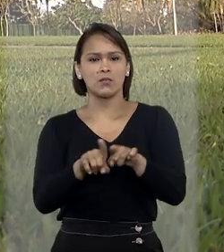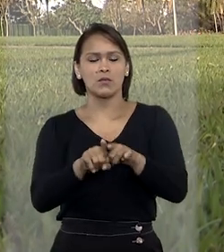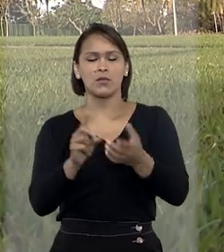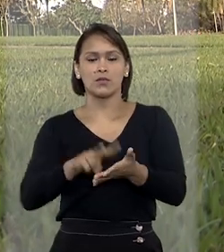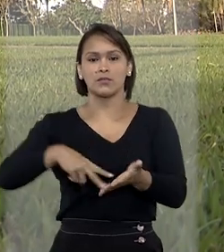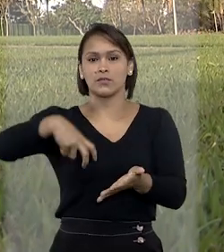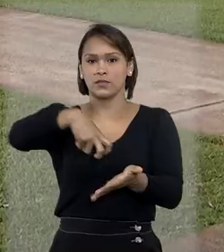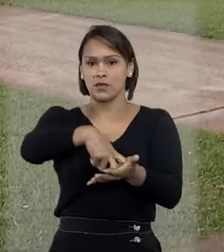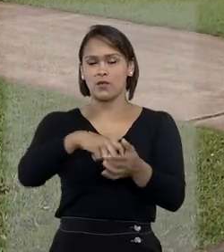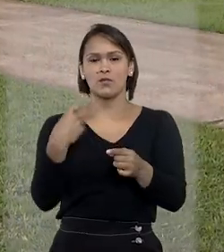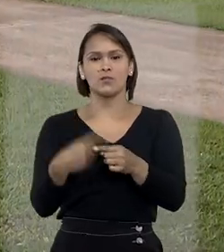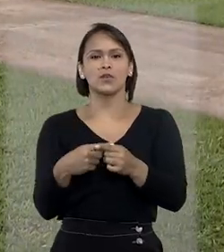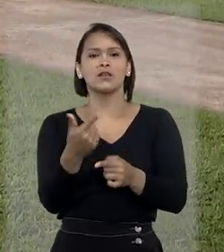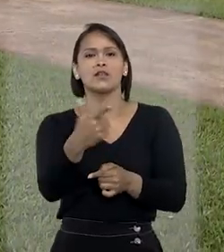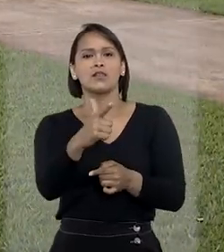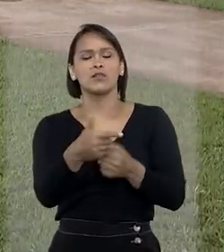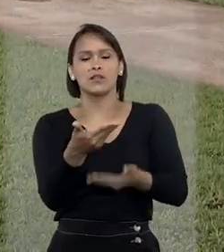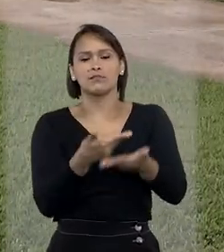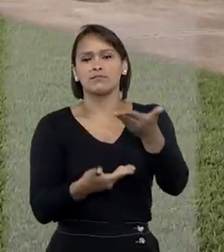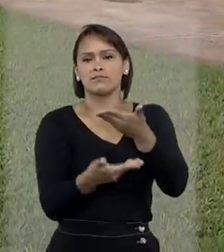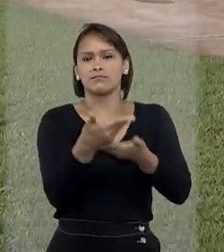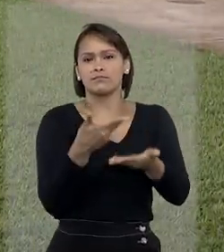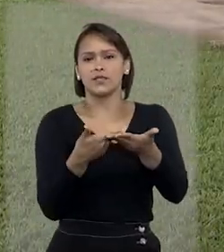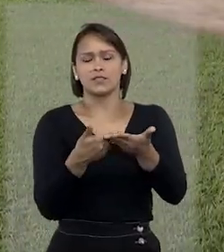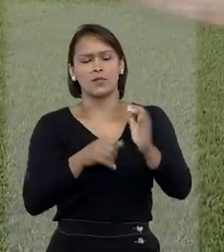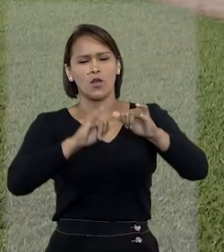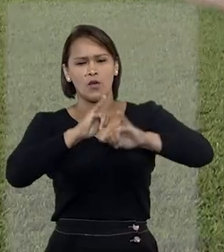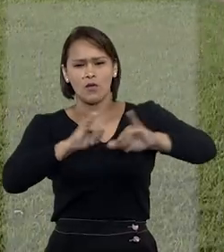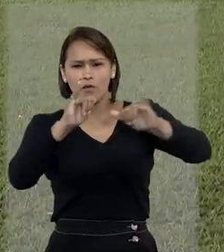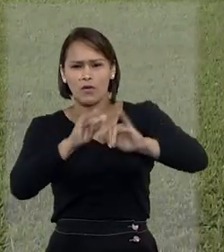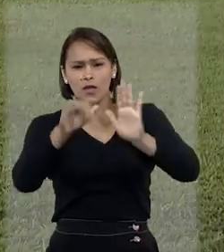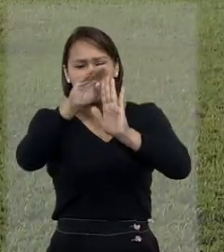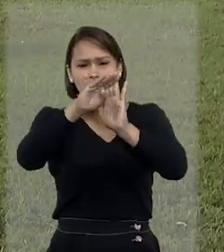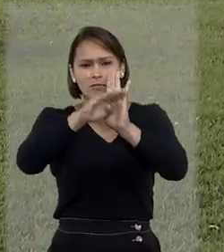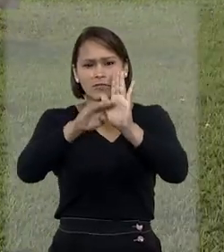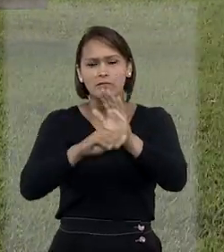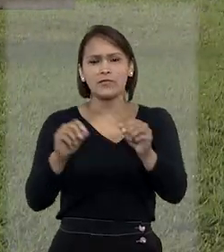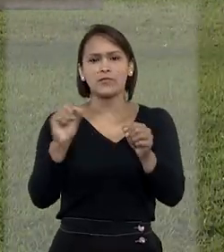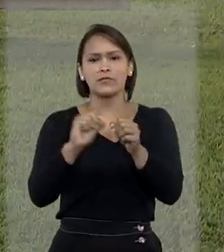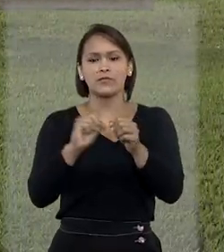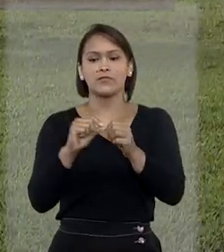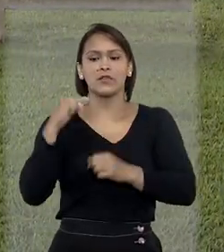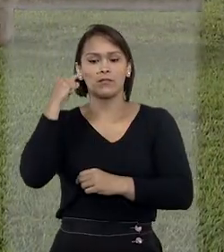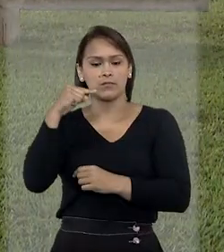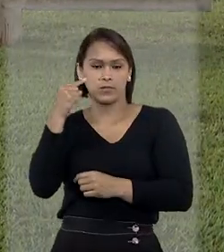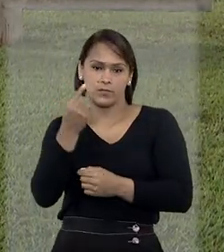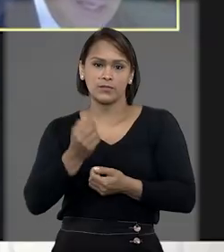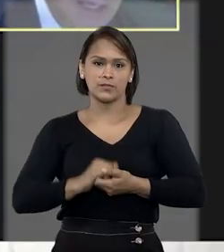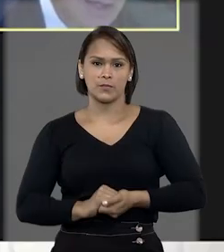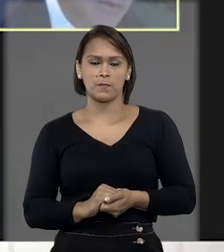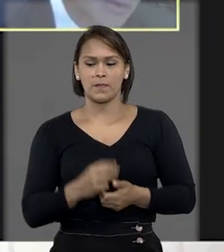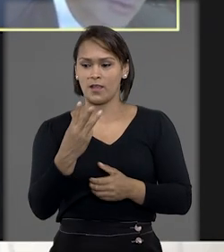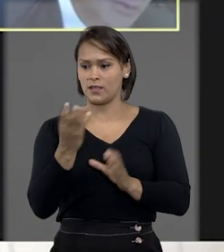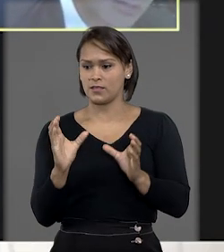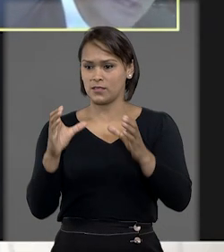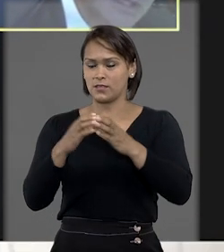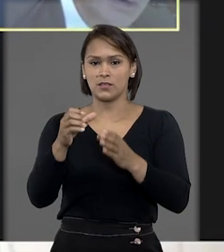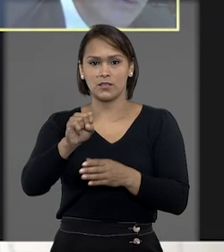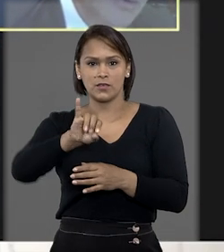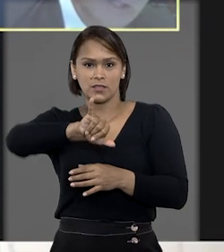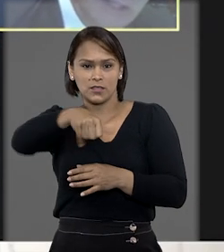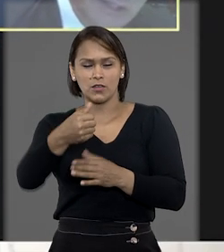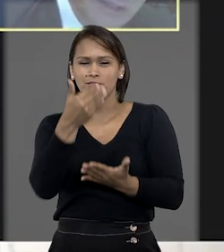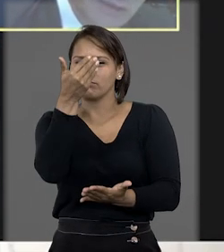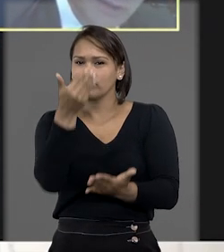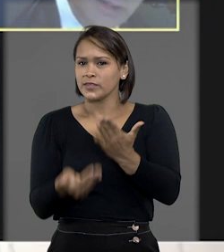pela condenação pois não teria participação no levantamento indevido realizado pelo advogado a terceira